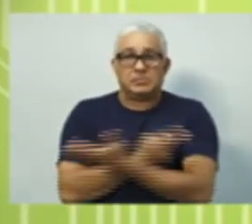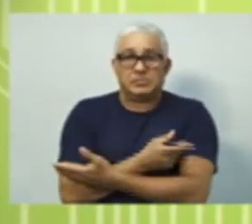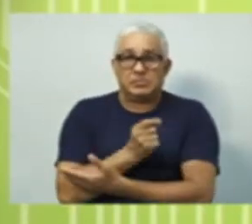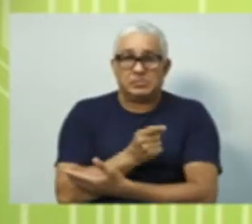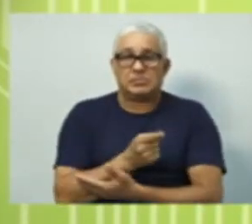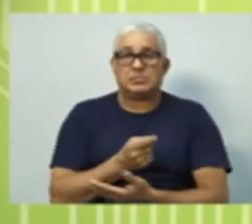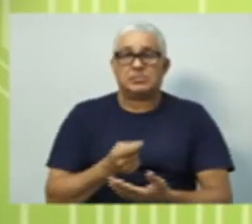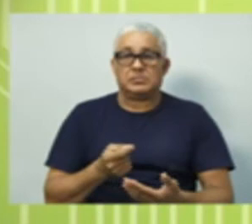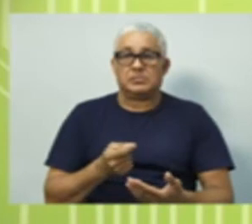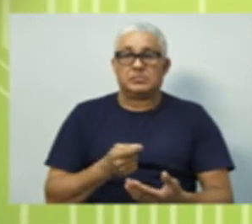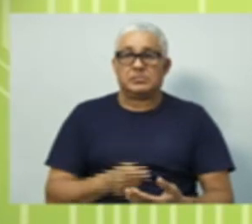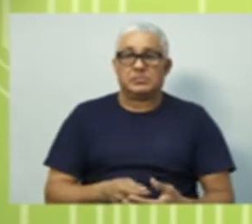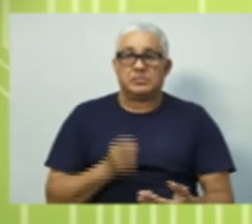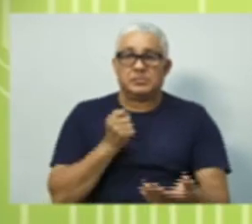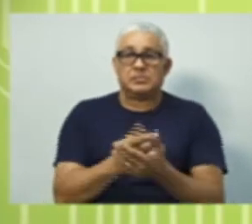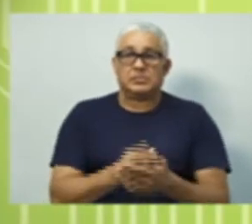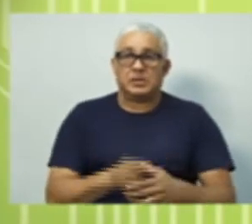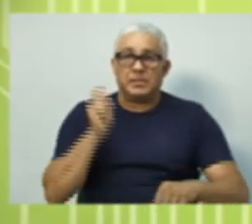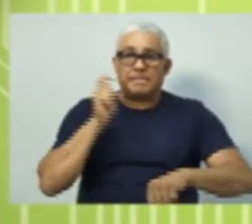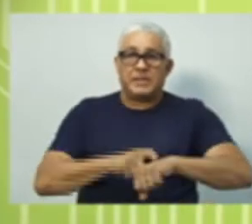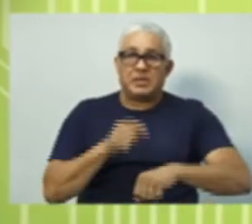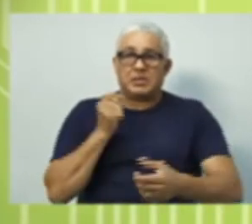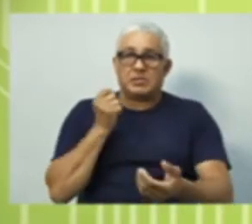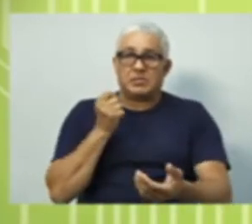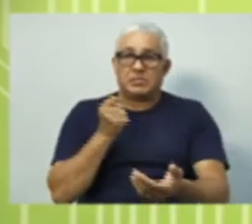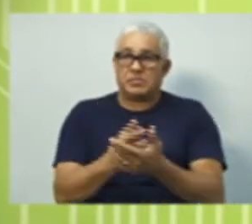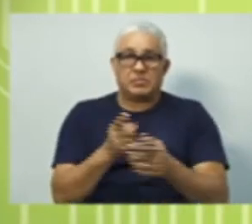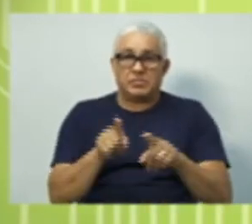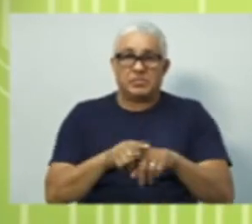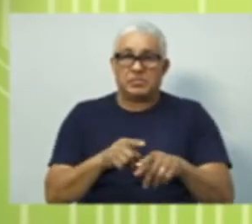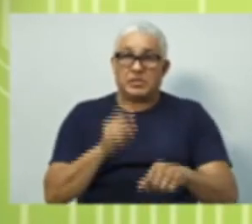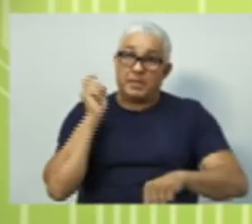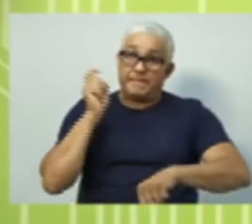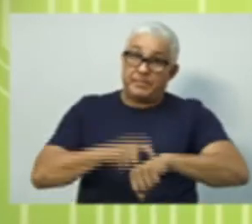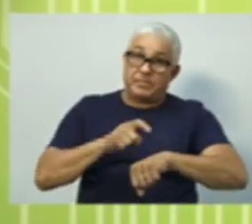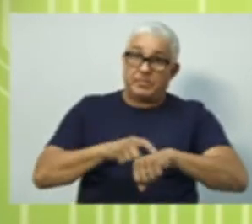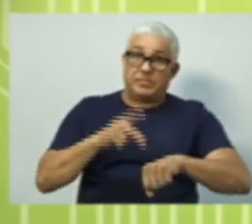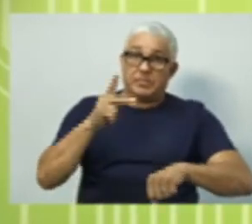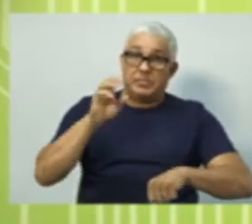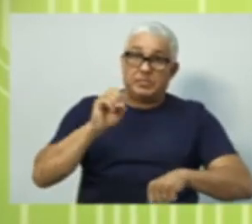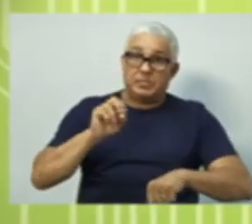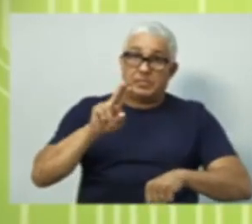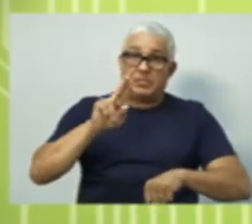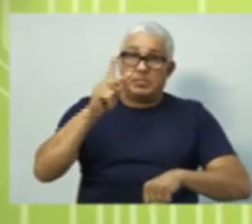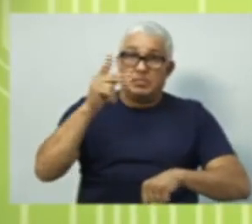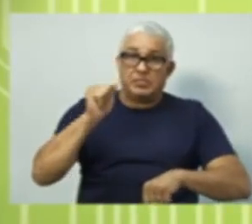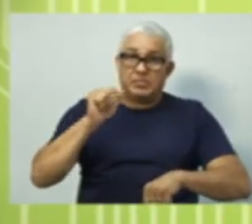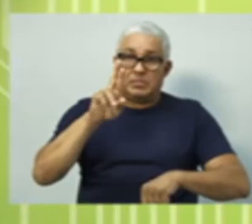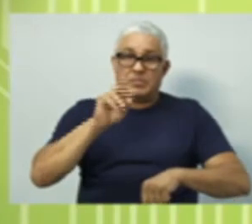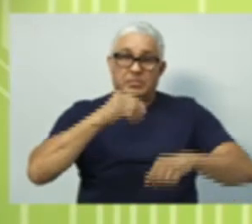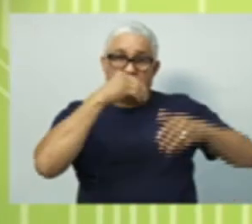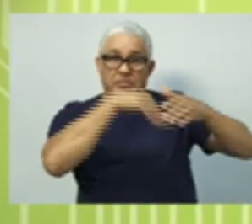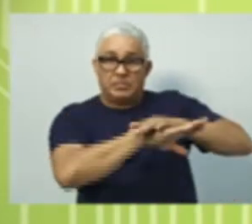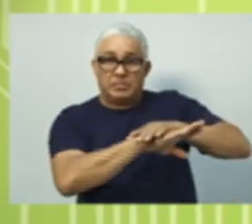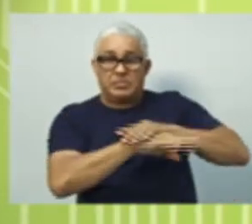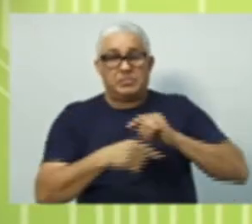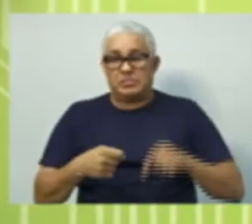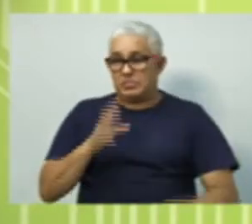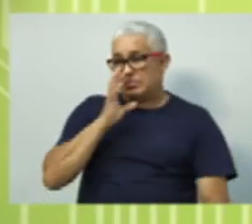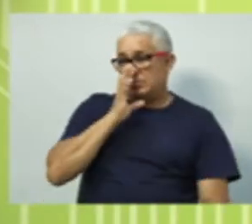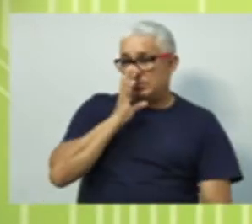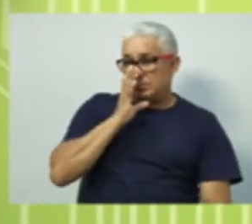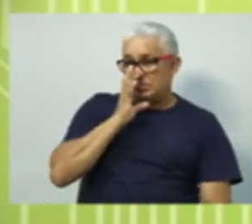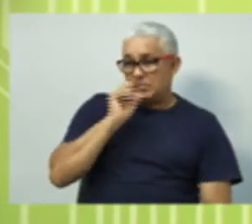uma visão ampla, tem uma visão macro de tudo que está acontecendo. Nós vivemos um país capitalista e o meio externo